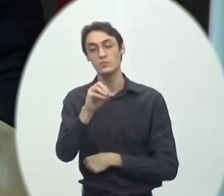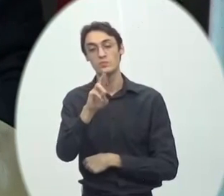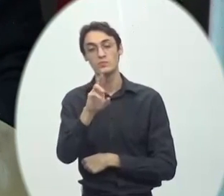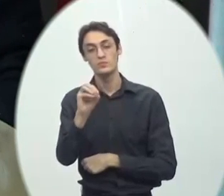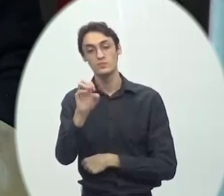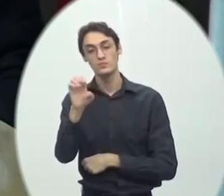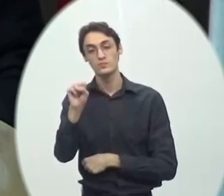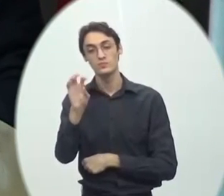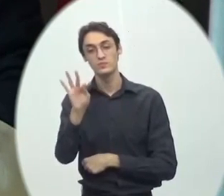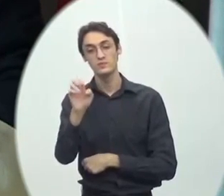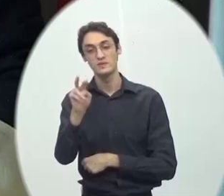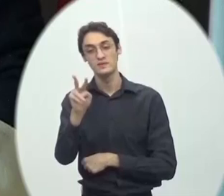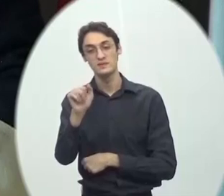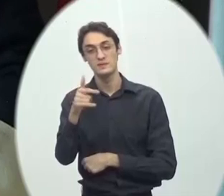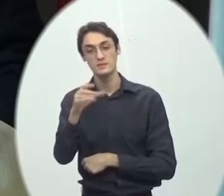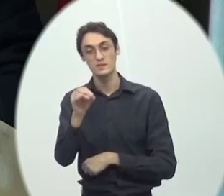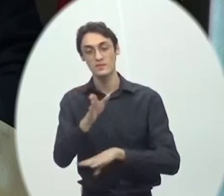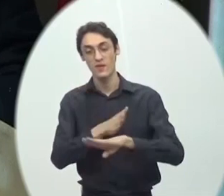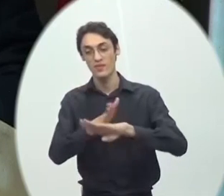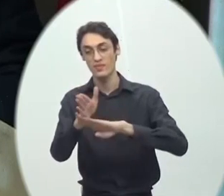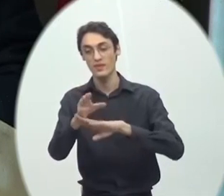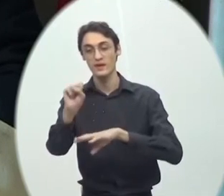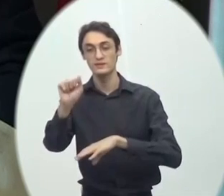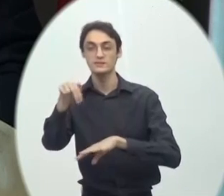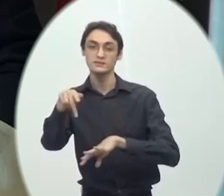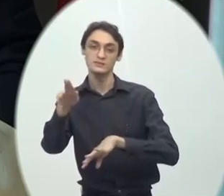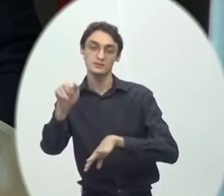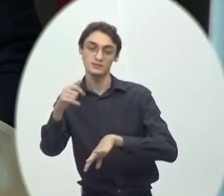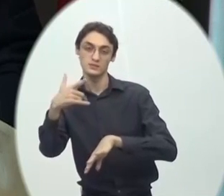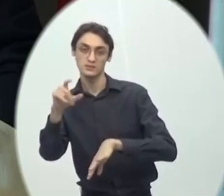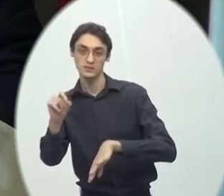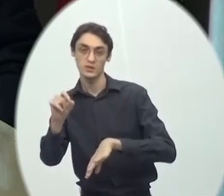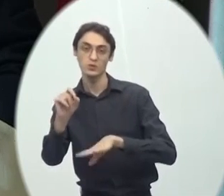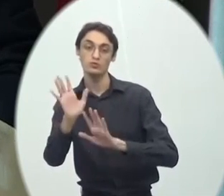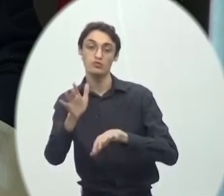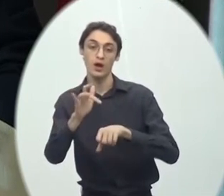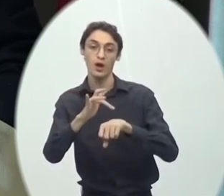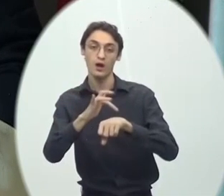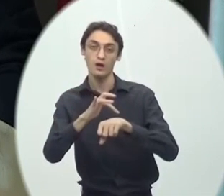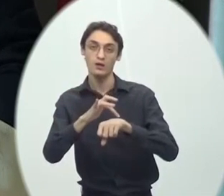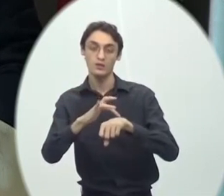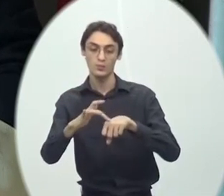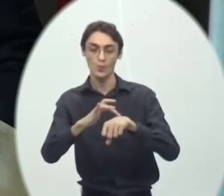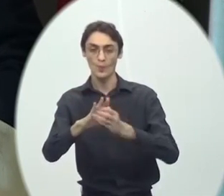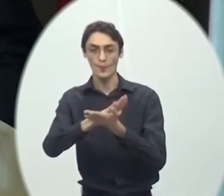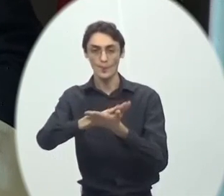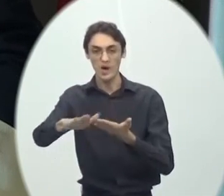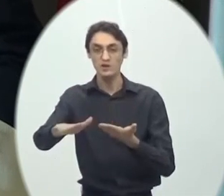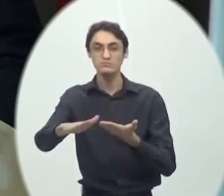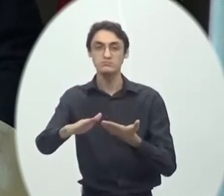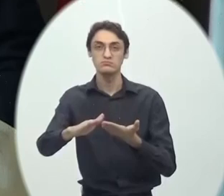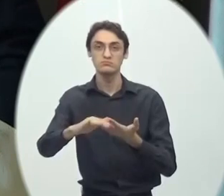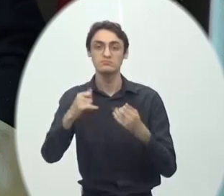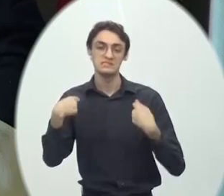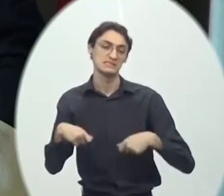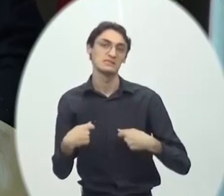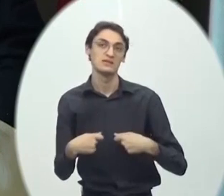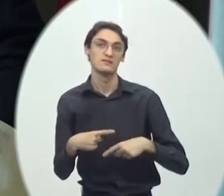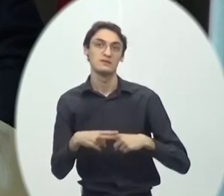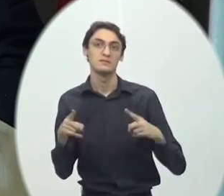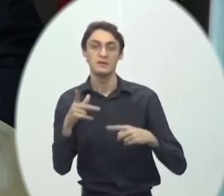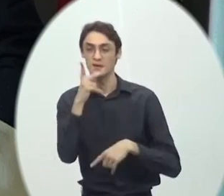né? Que já era para estar pavimentada há muito tempo, mas parece que tem um sapo preto